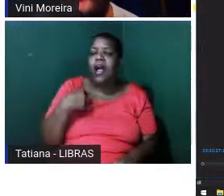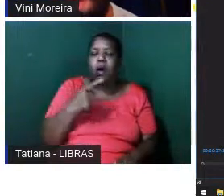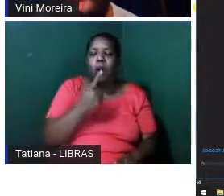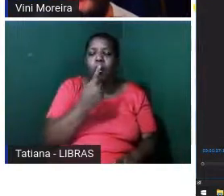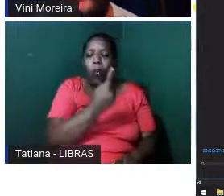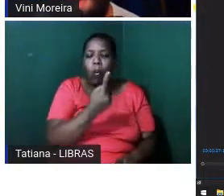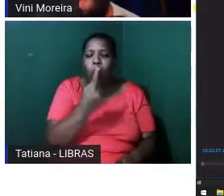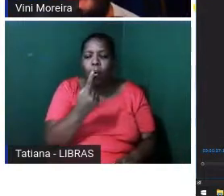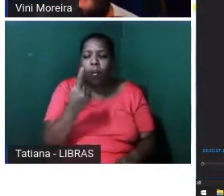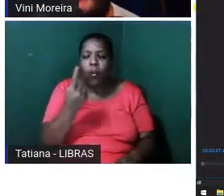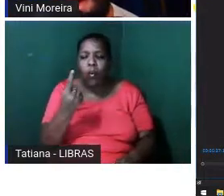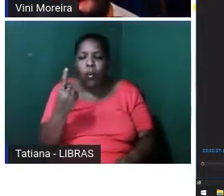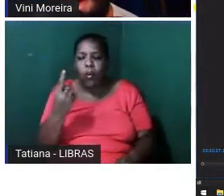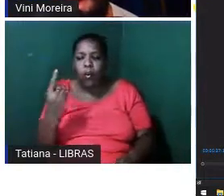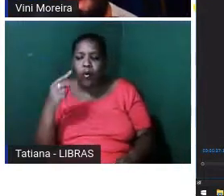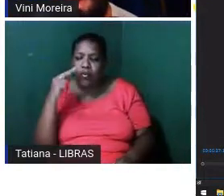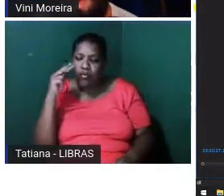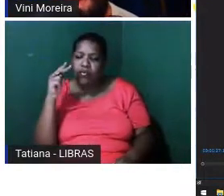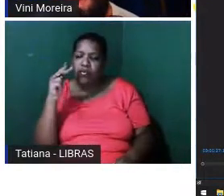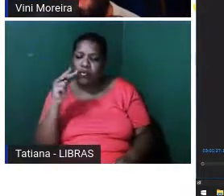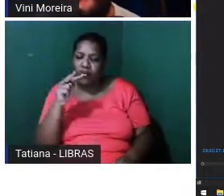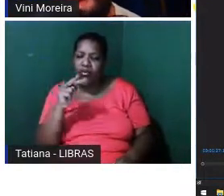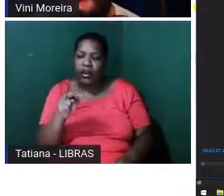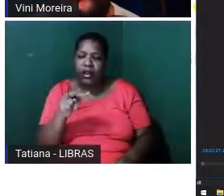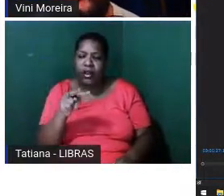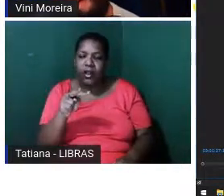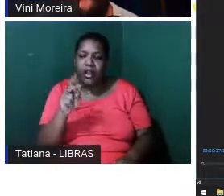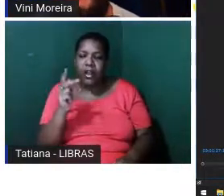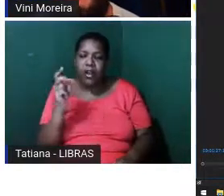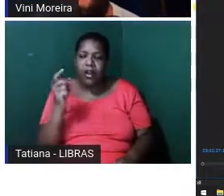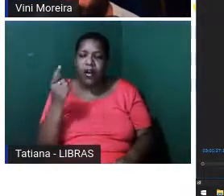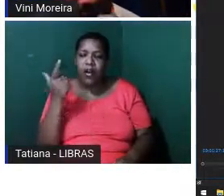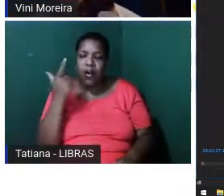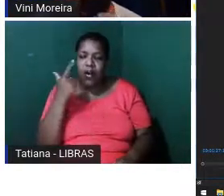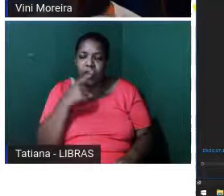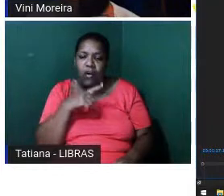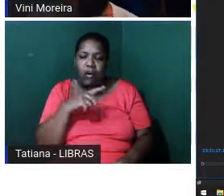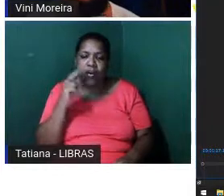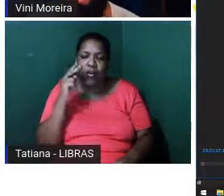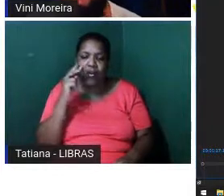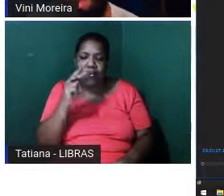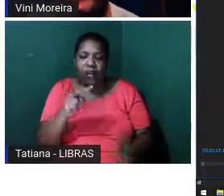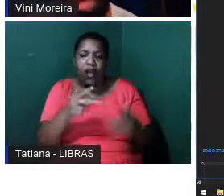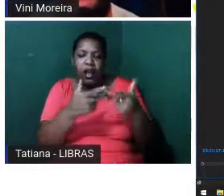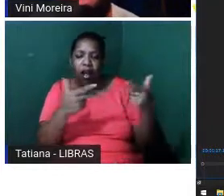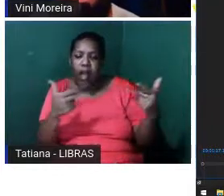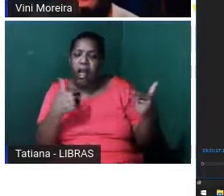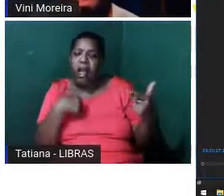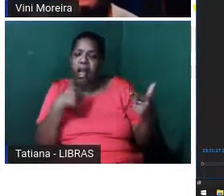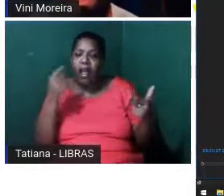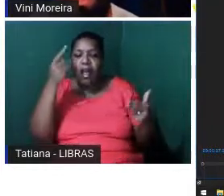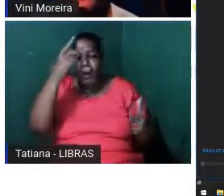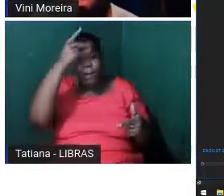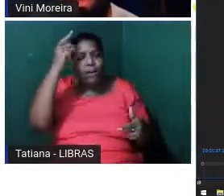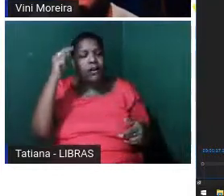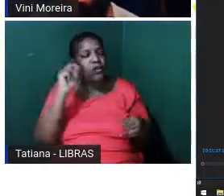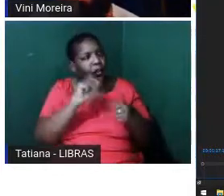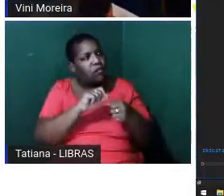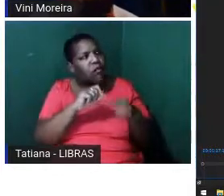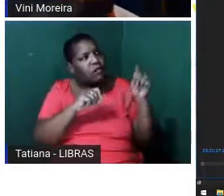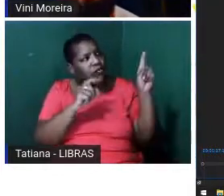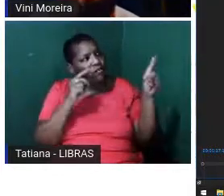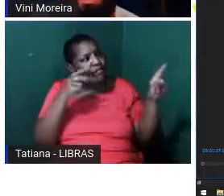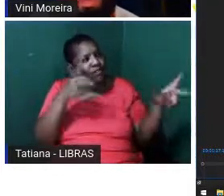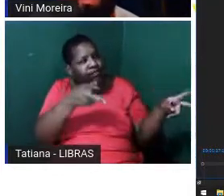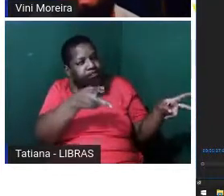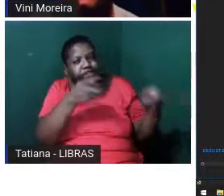quadro se você ver e os artifícios não é o que queria pegar a pessoa fez e tudo mais